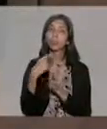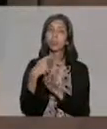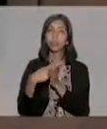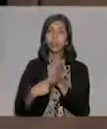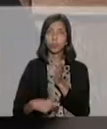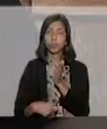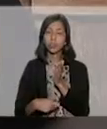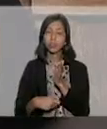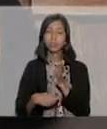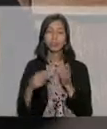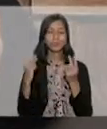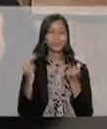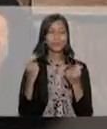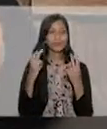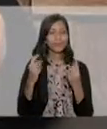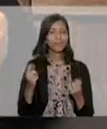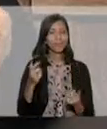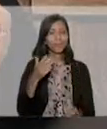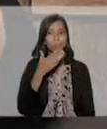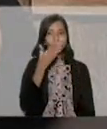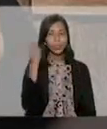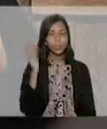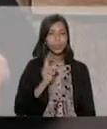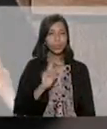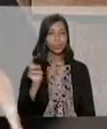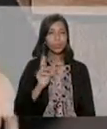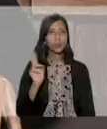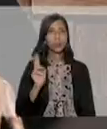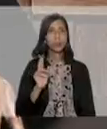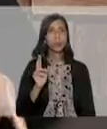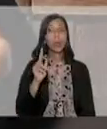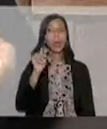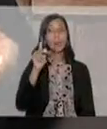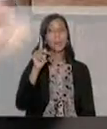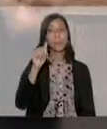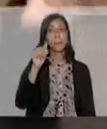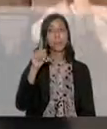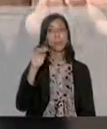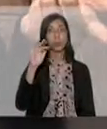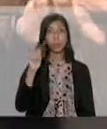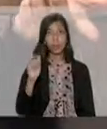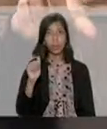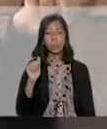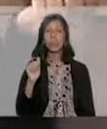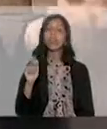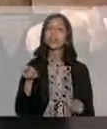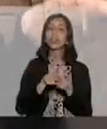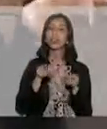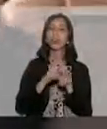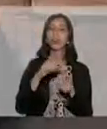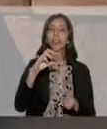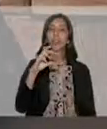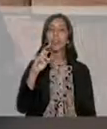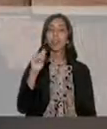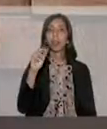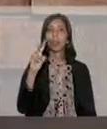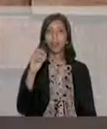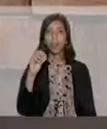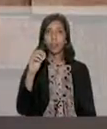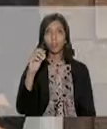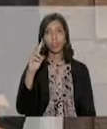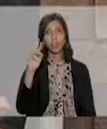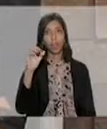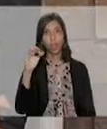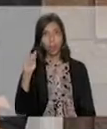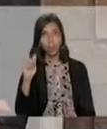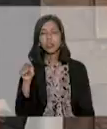escrito... ai, meu Deus, como é que é o nome? A Padroeira e a Crave a Rosa. Ah, Crave a Rosa é